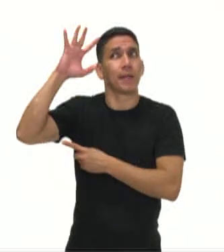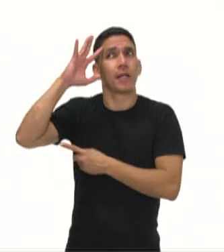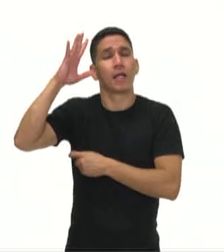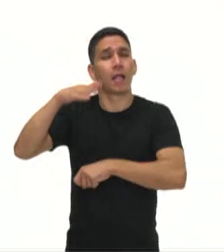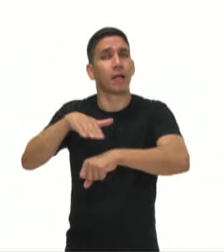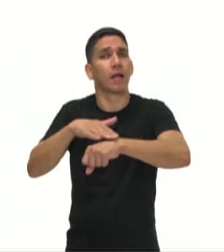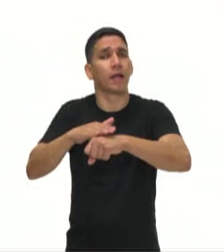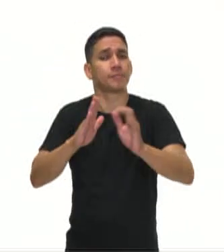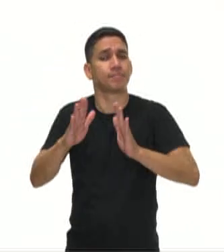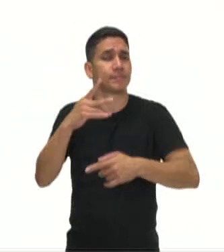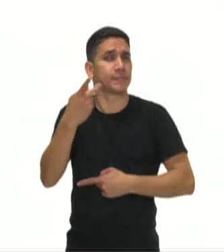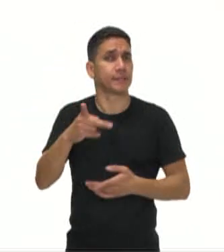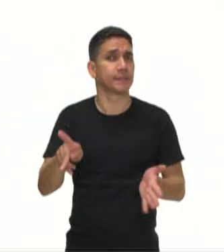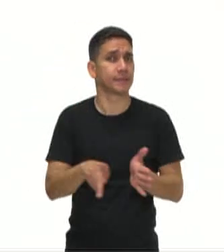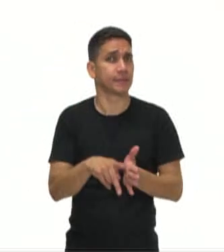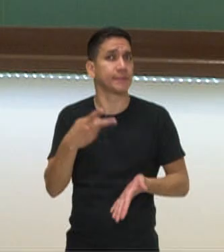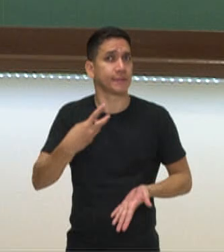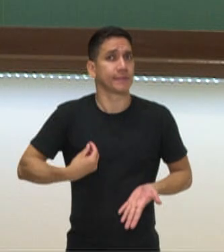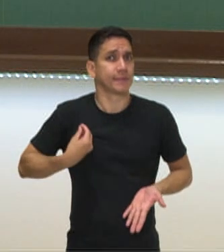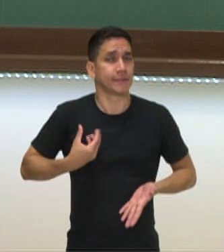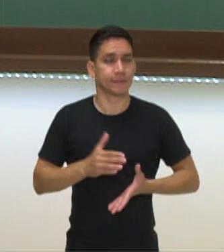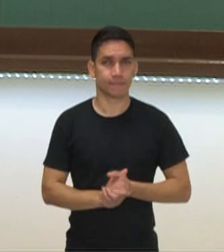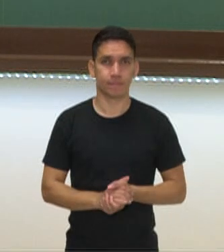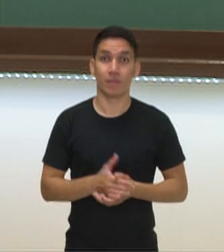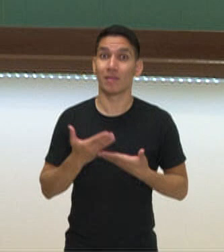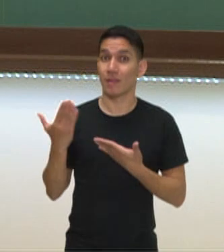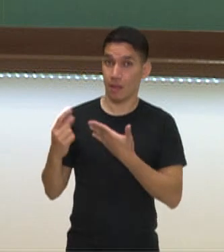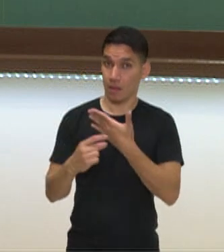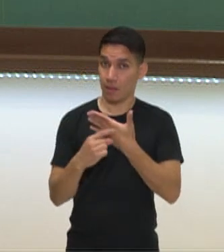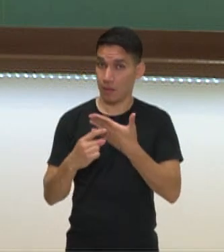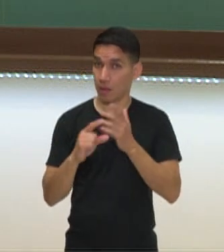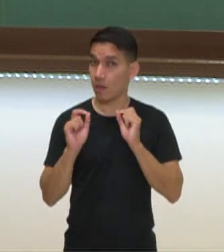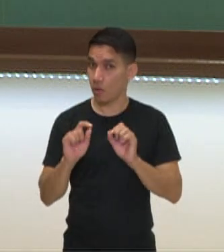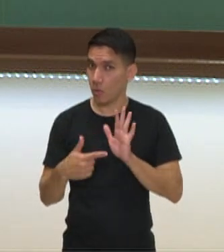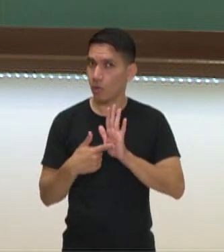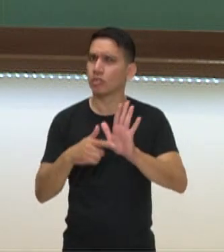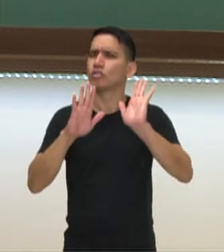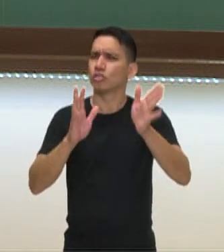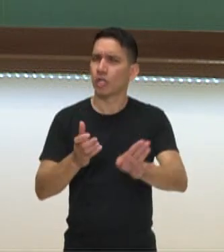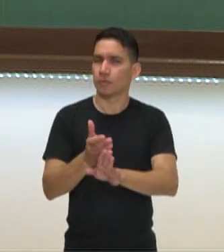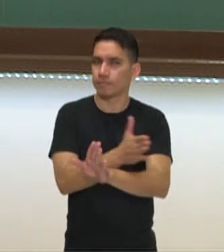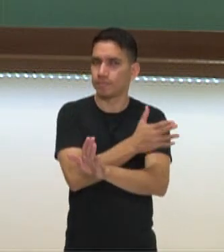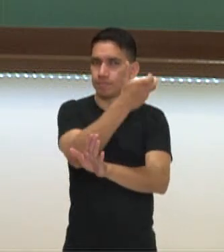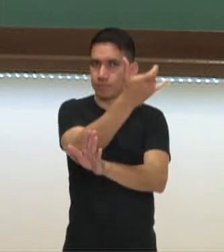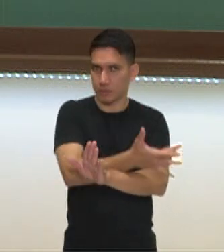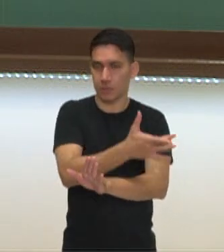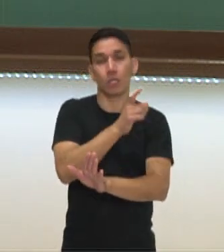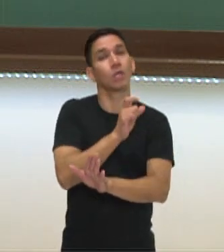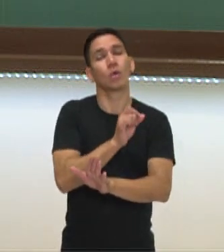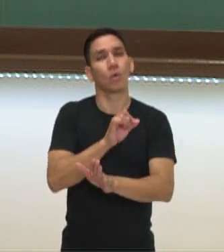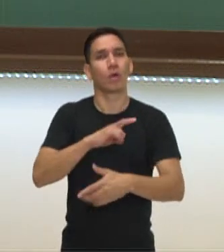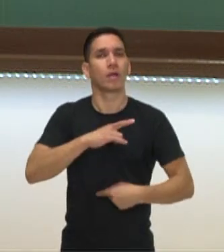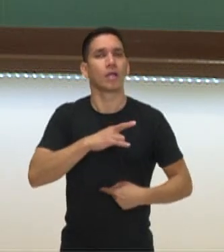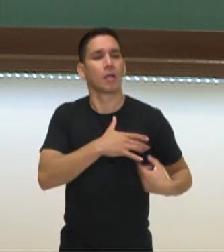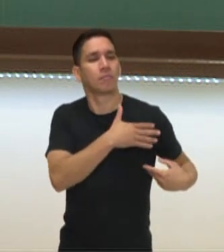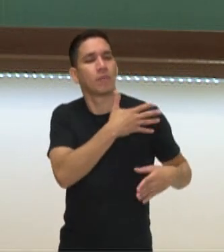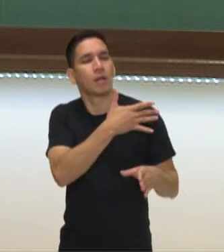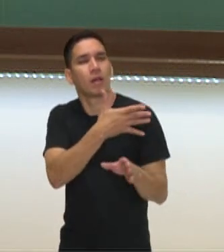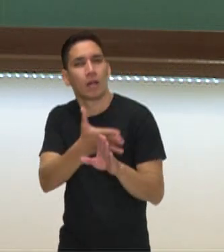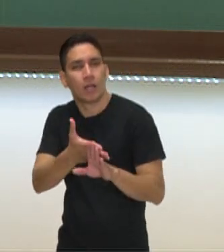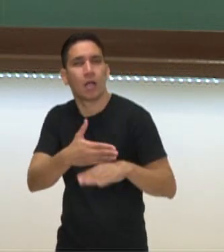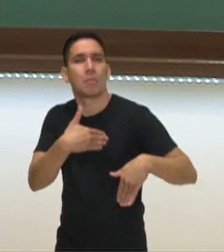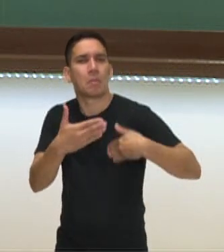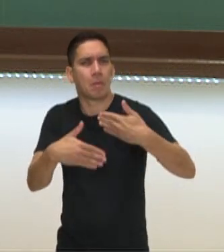racistas da sua época. Então, esse autor aqui, como eu já disse ao longo aqui